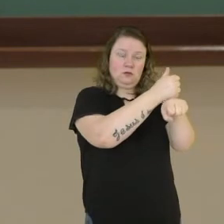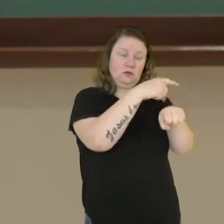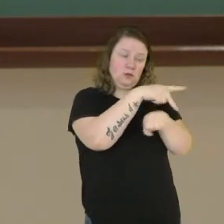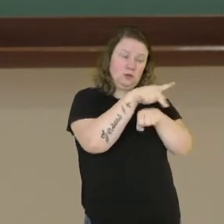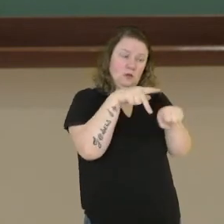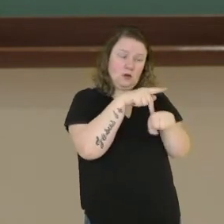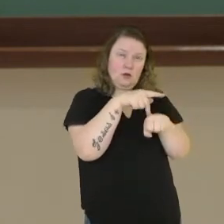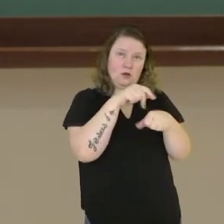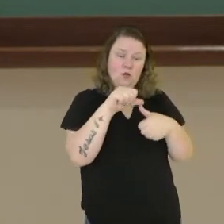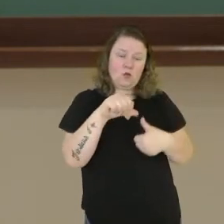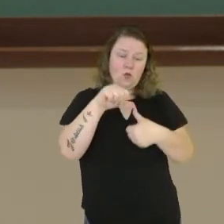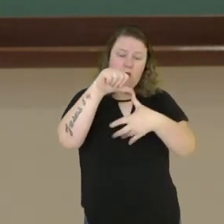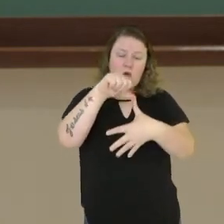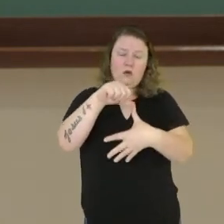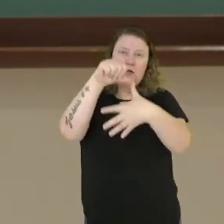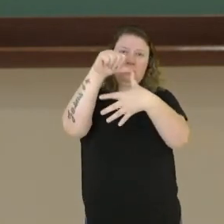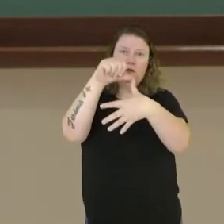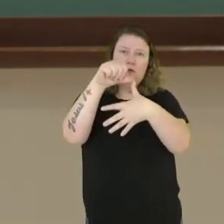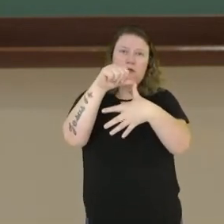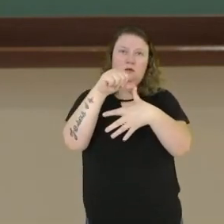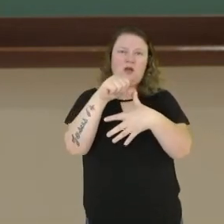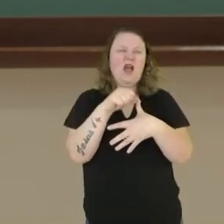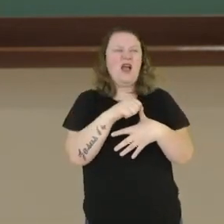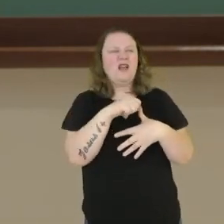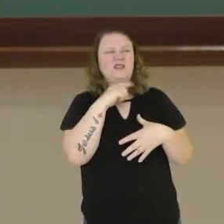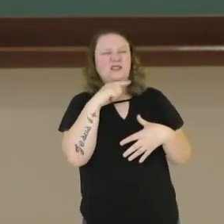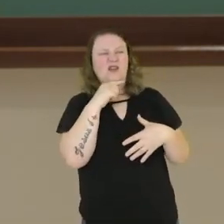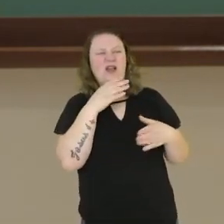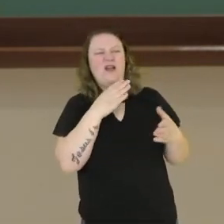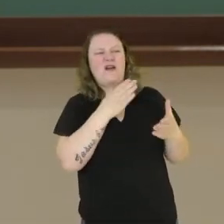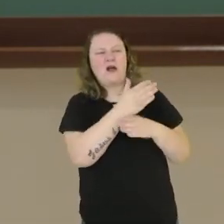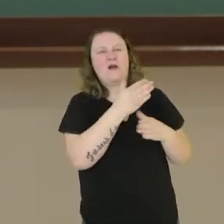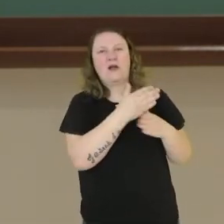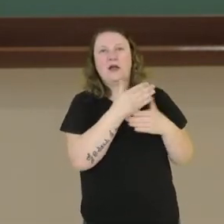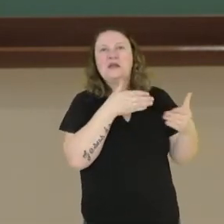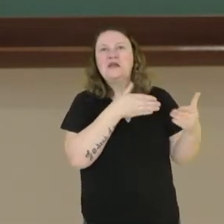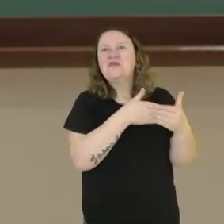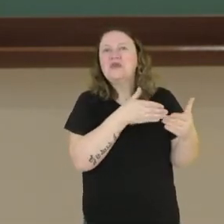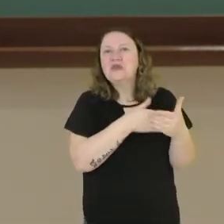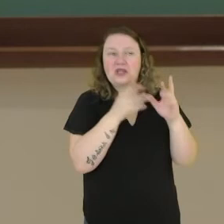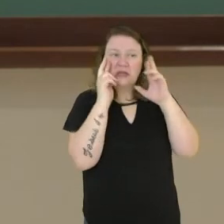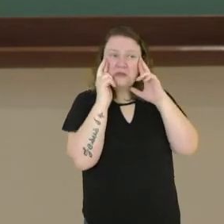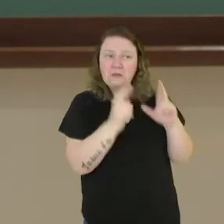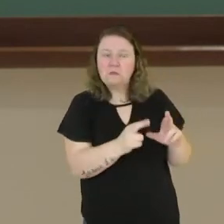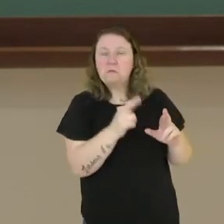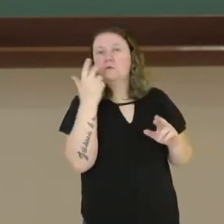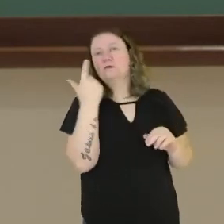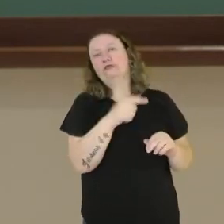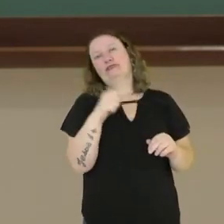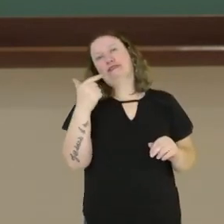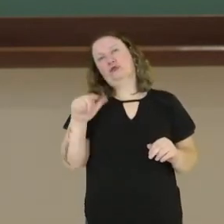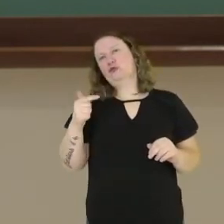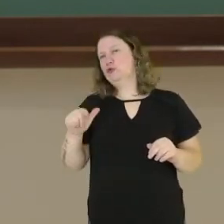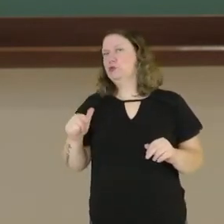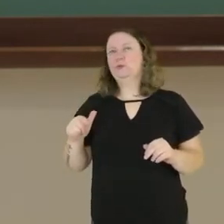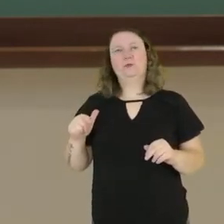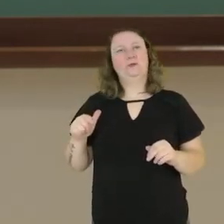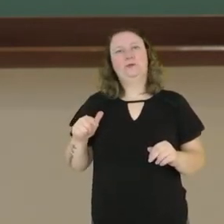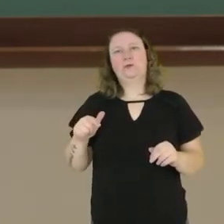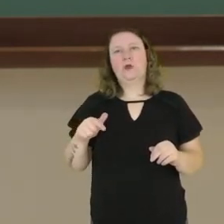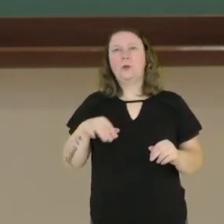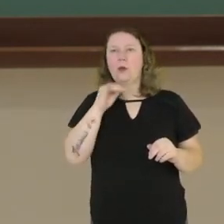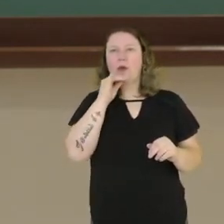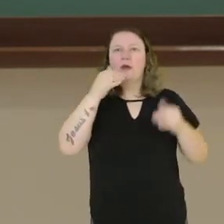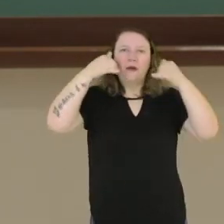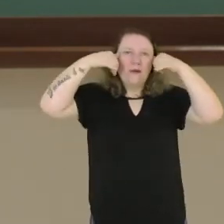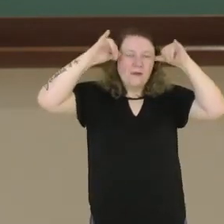sul-americano, desrespeitarem as fronteiras do outro. Isso porque não se respeitava então as fronteiras e levava-se o gado de uma